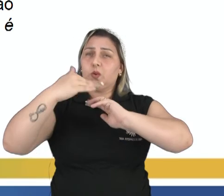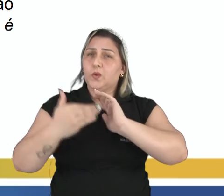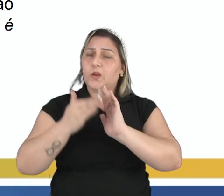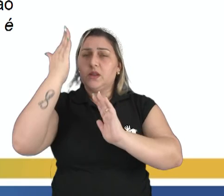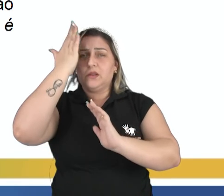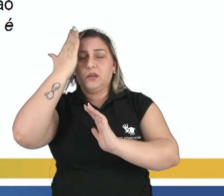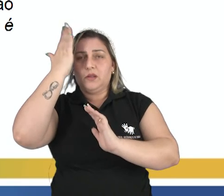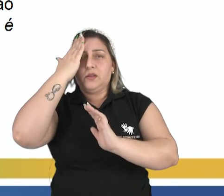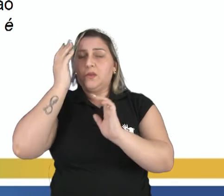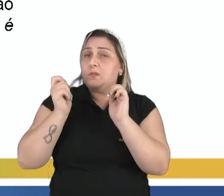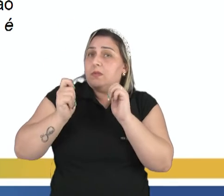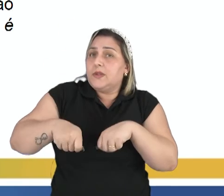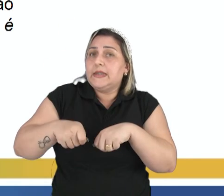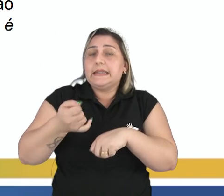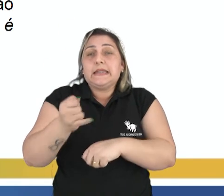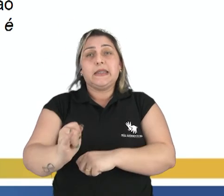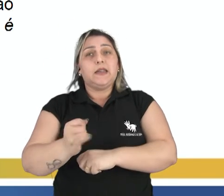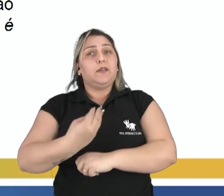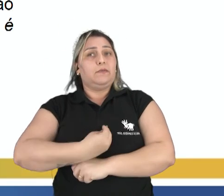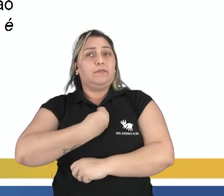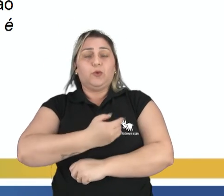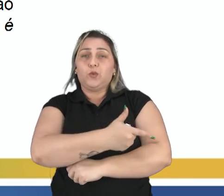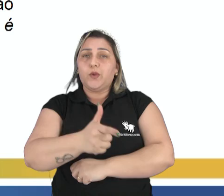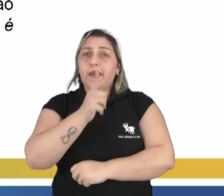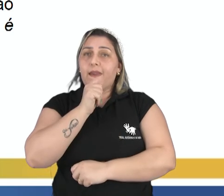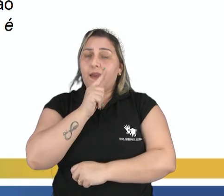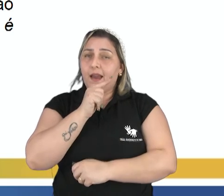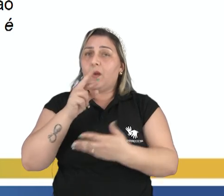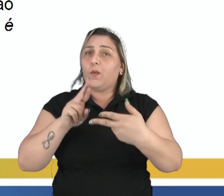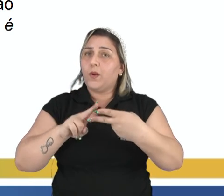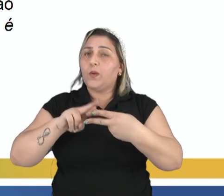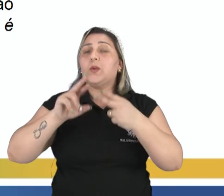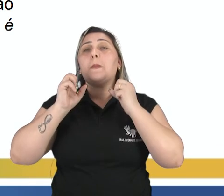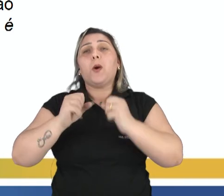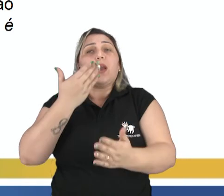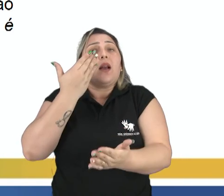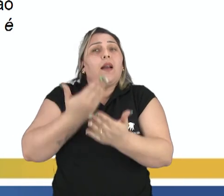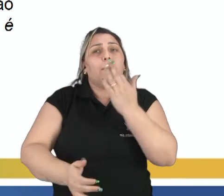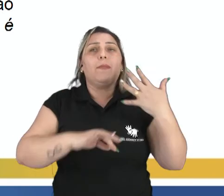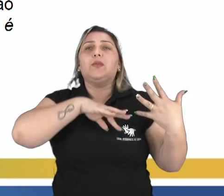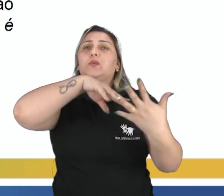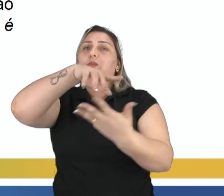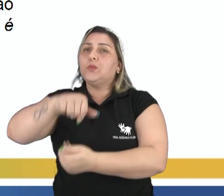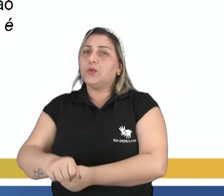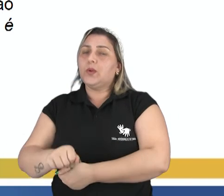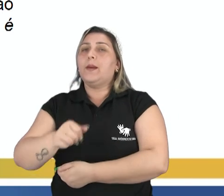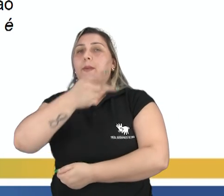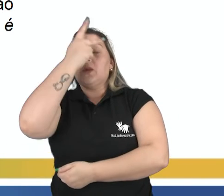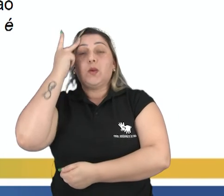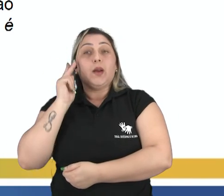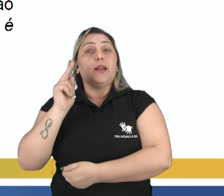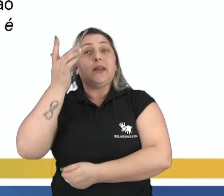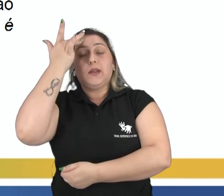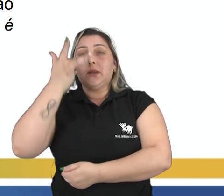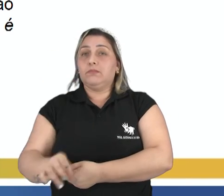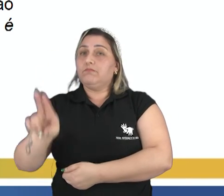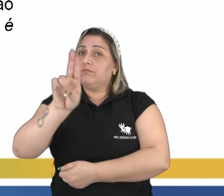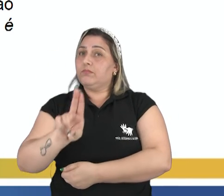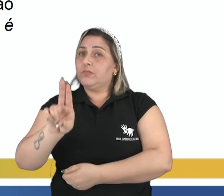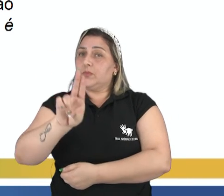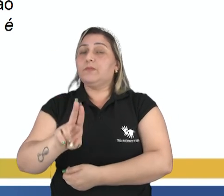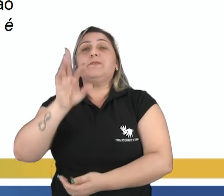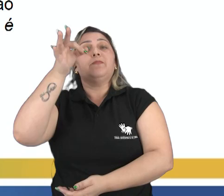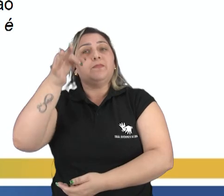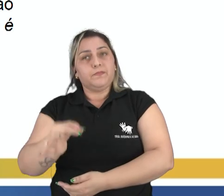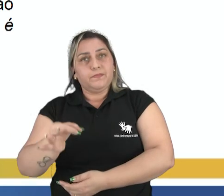seria impossível viver sem água, e a água é um recurso que pode se esgotar com o mau uso. Então ele entende, ele mostra